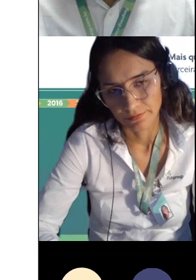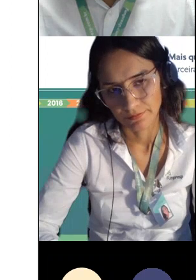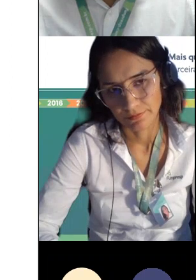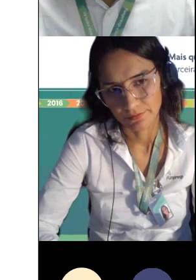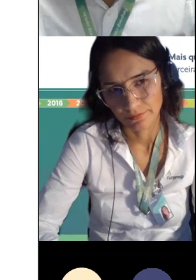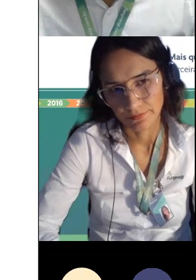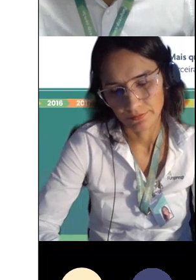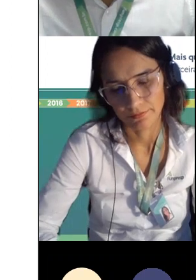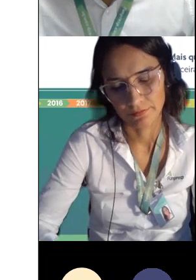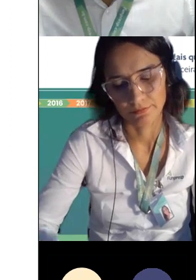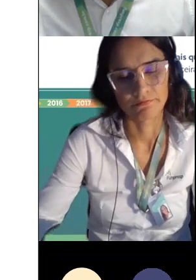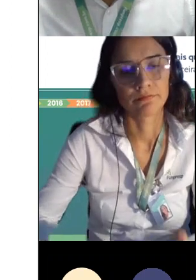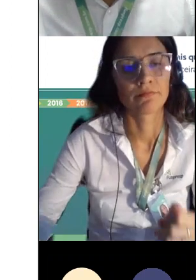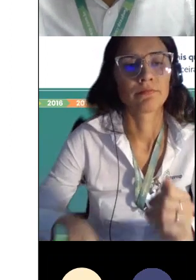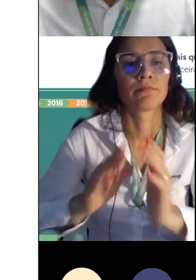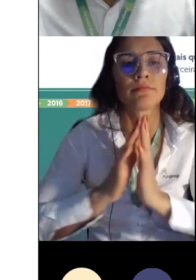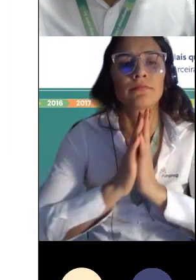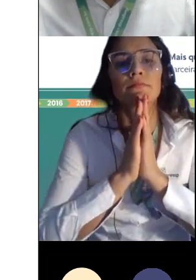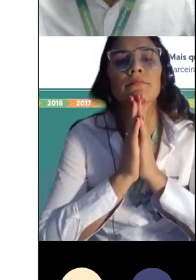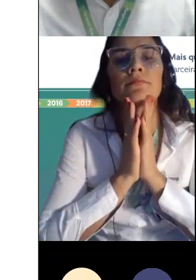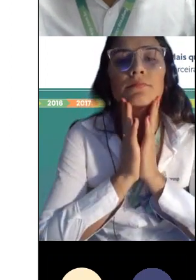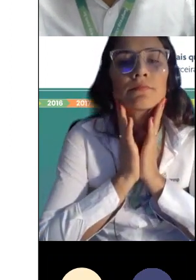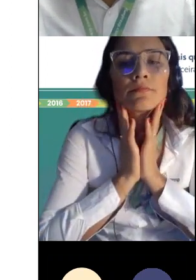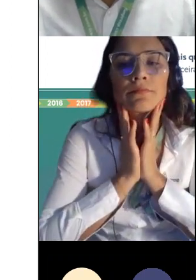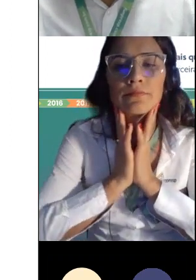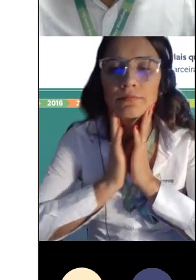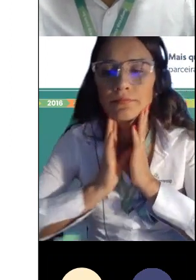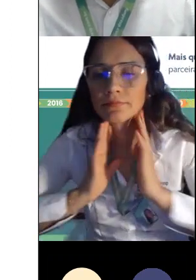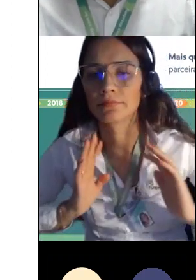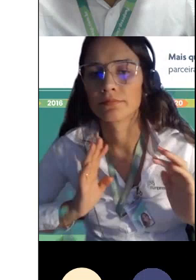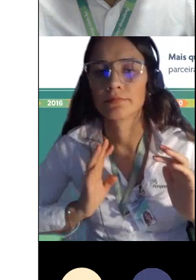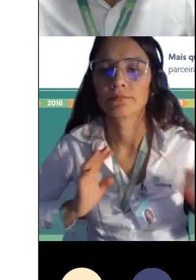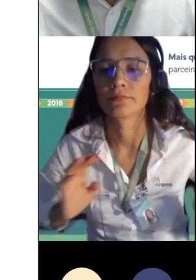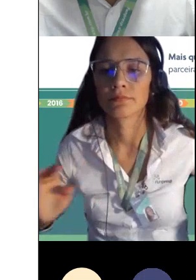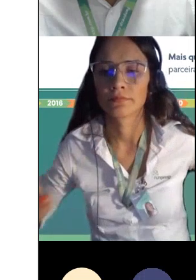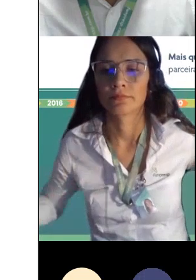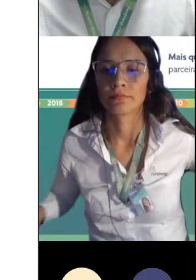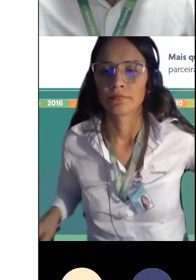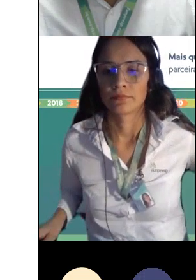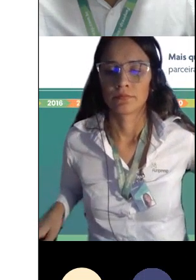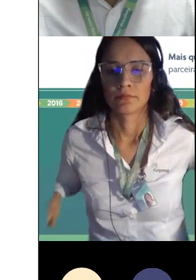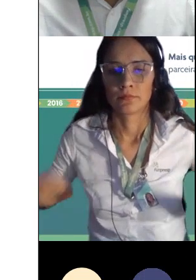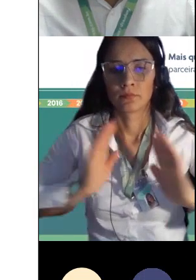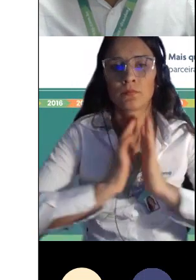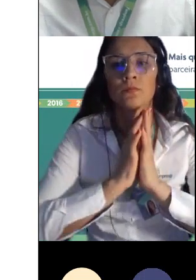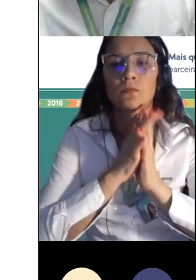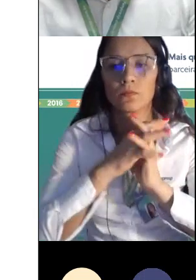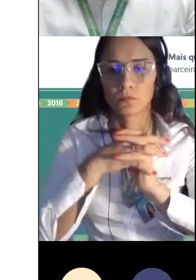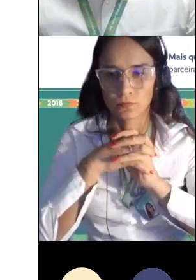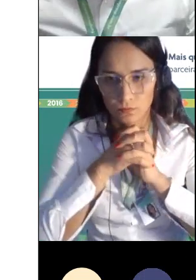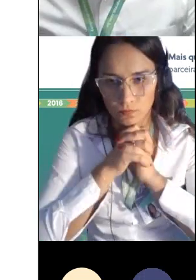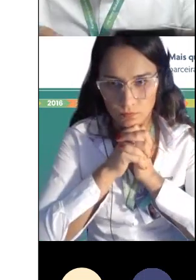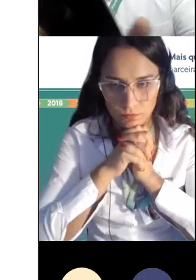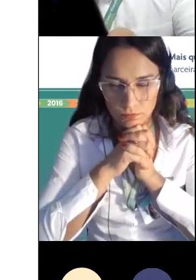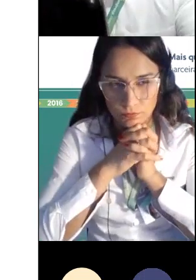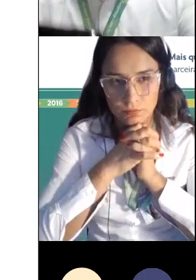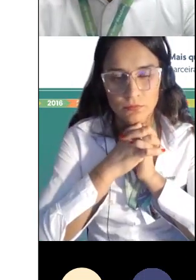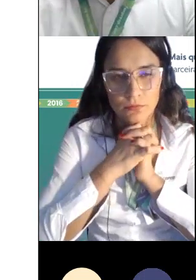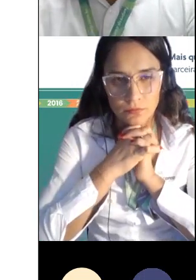pode aportar até 12% da sua remuneração bruta anual tributável sem